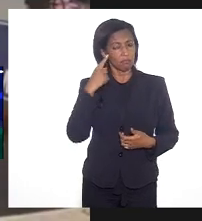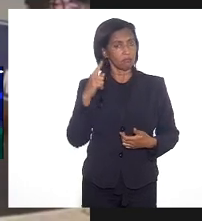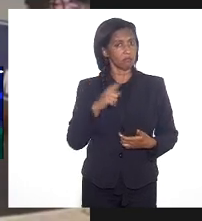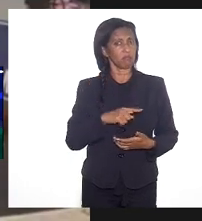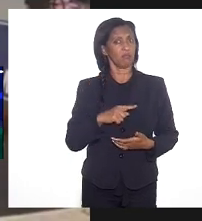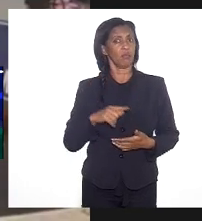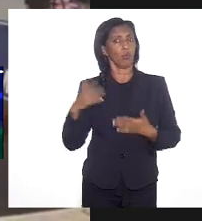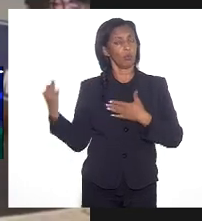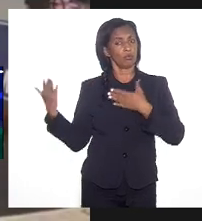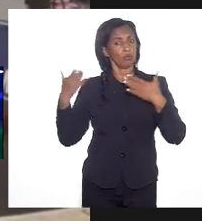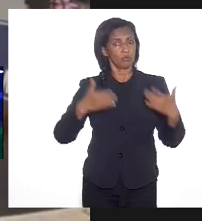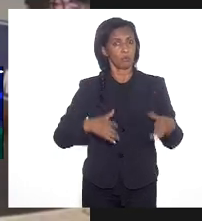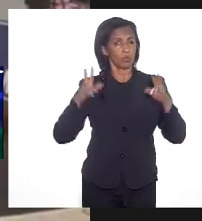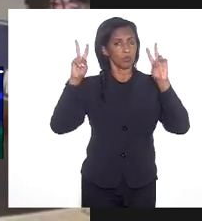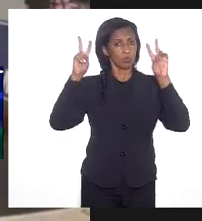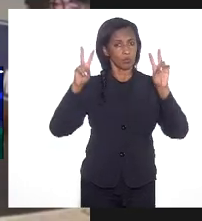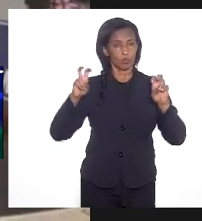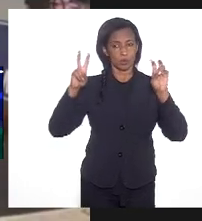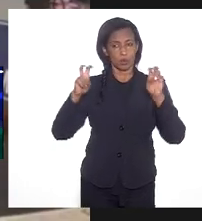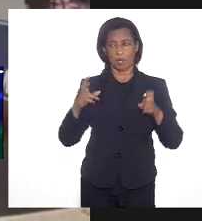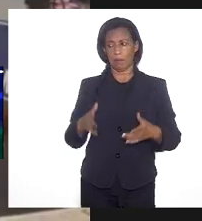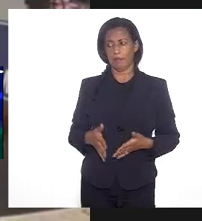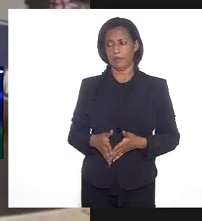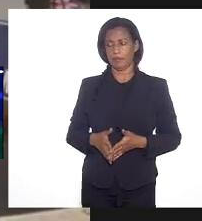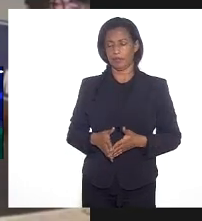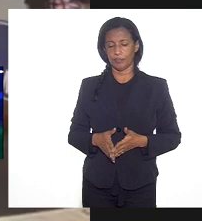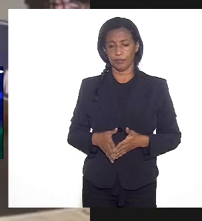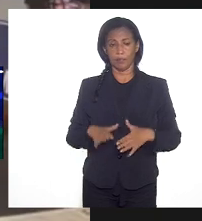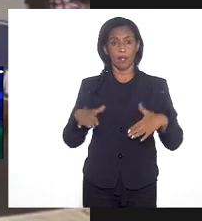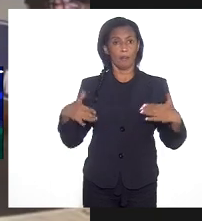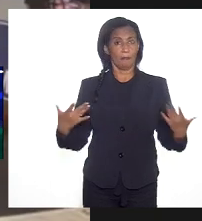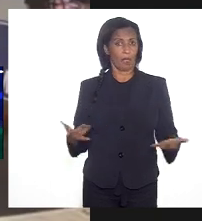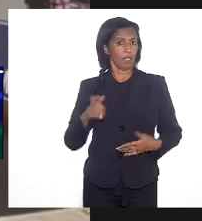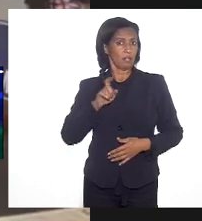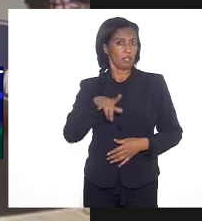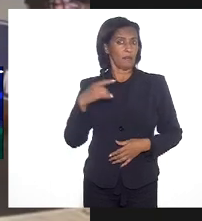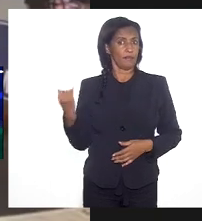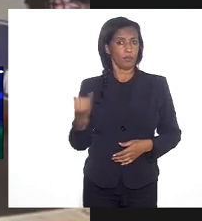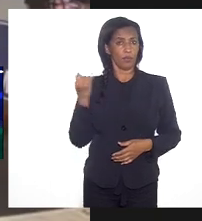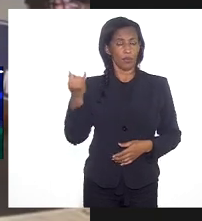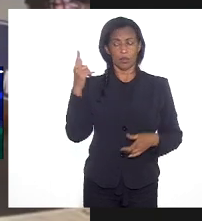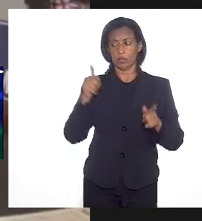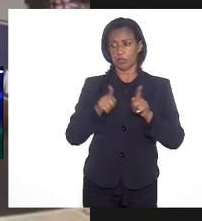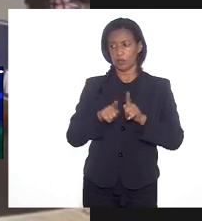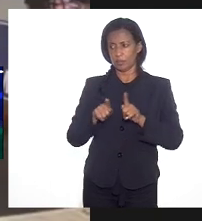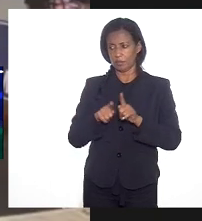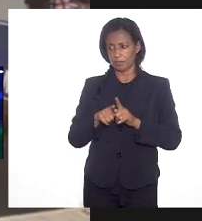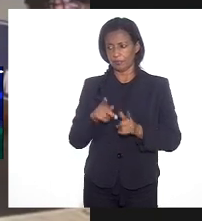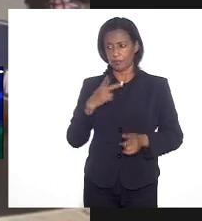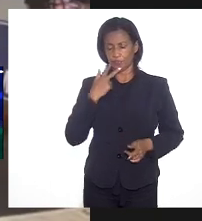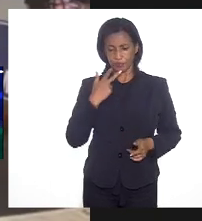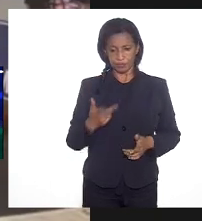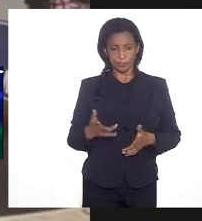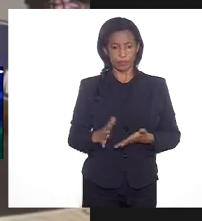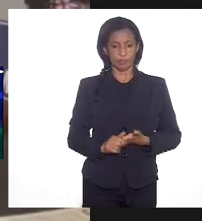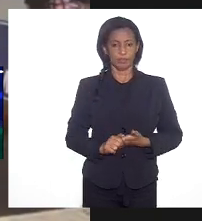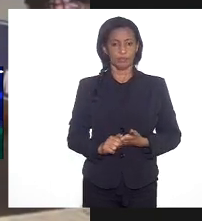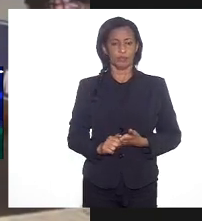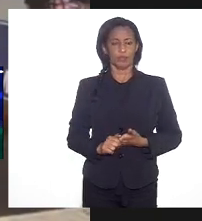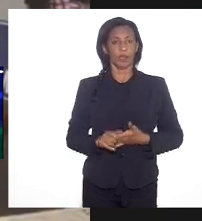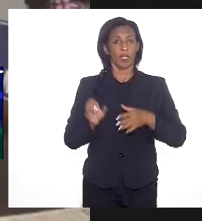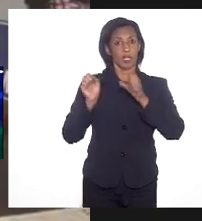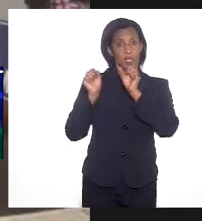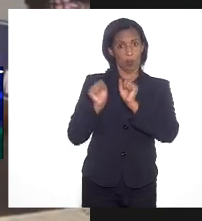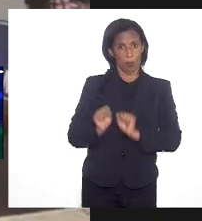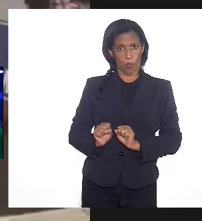trazemos esse tema à baila. Mas é importante também dizer que o